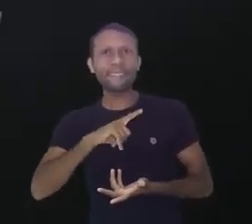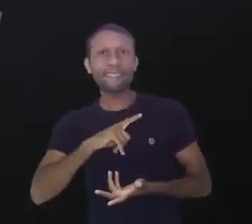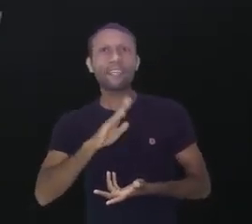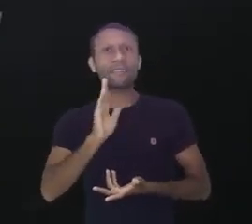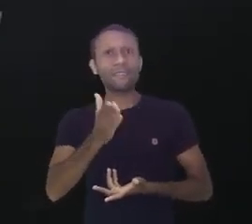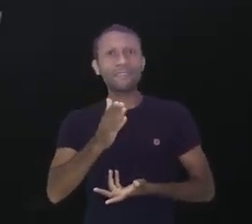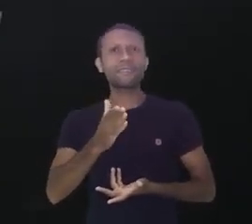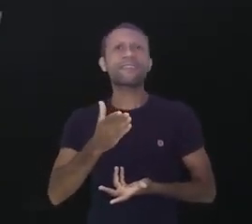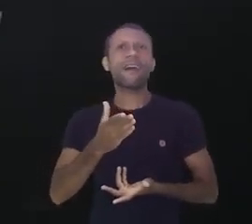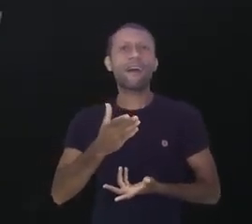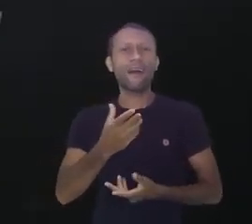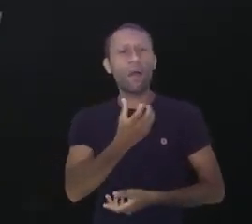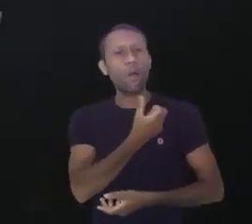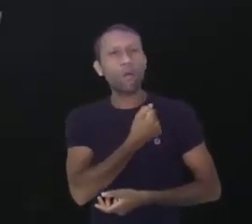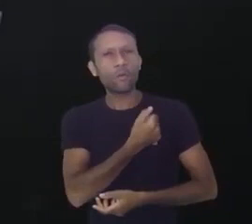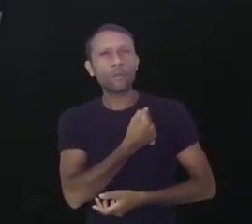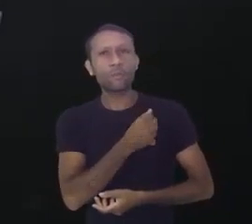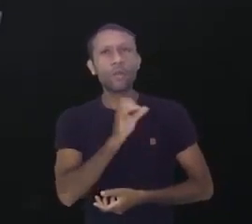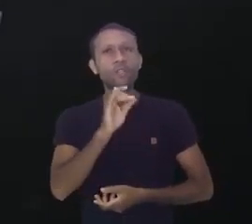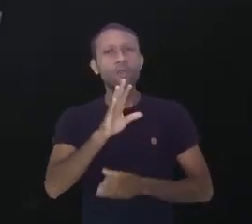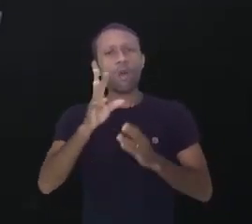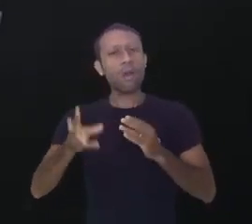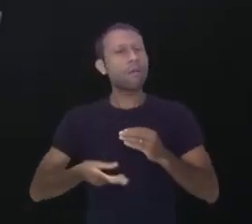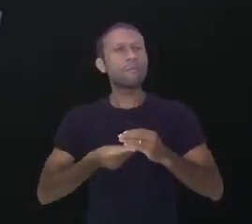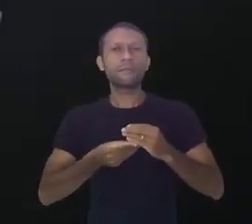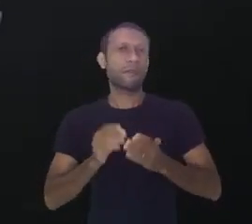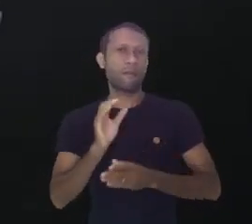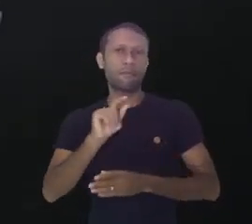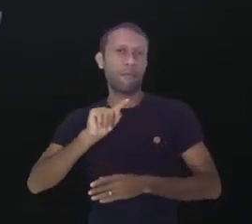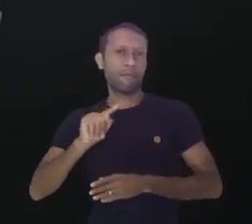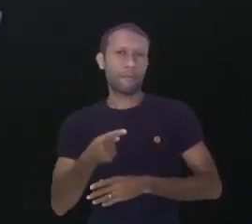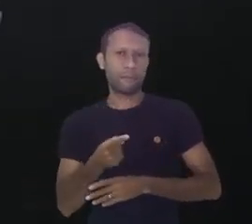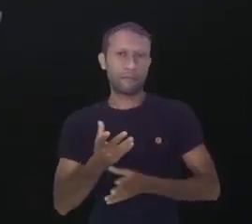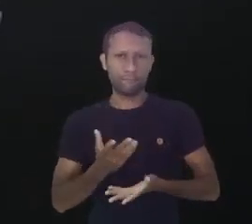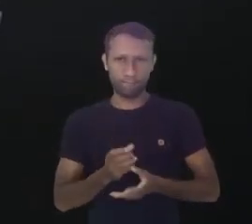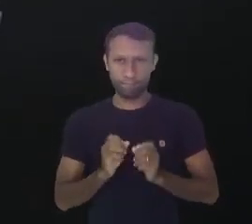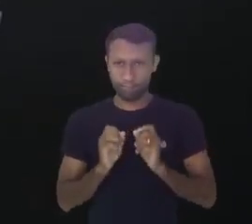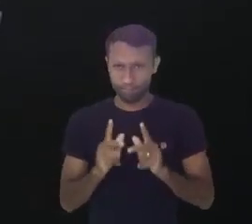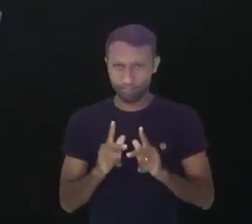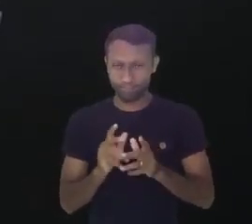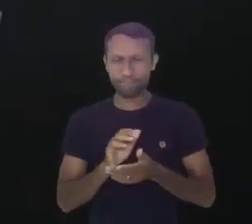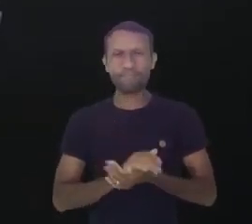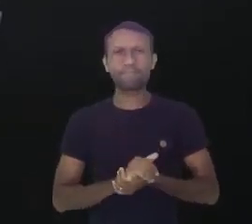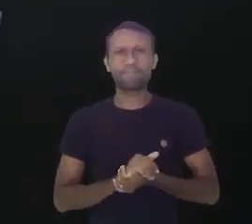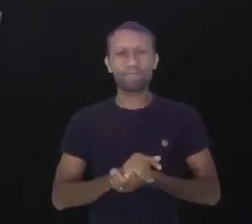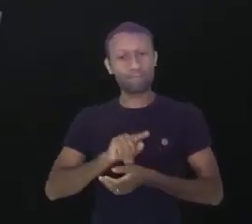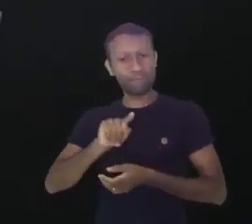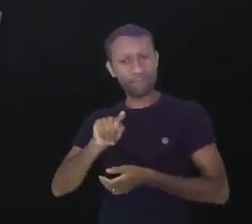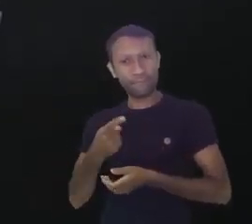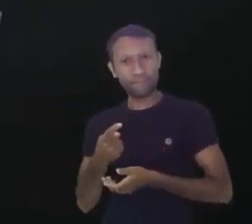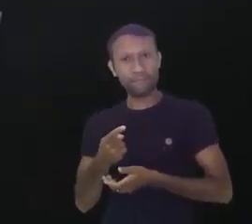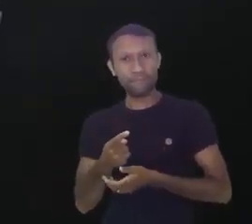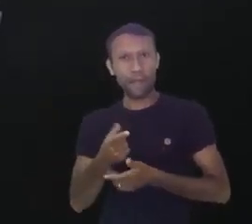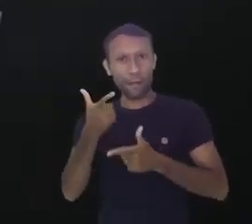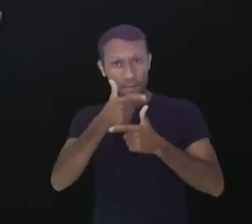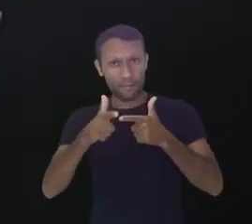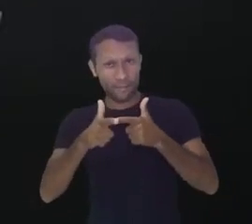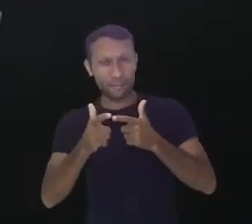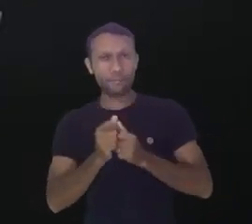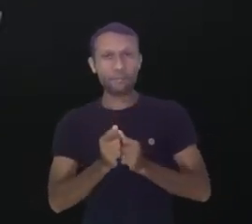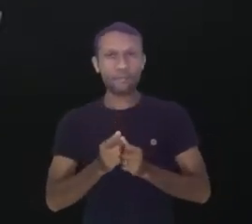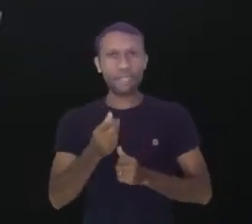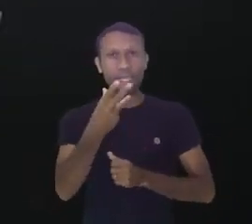teu quociente, você só faz acrescentar a vírgula. Então, vamos lá. Coloquei a vírgula, vamos